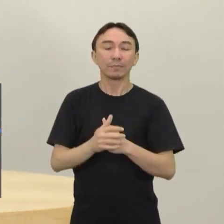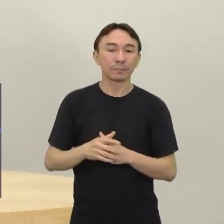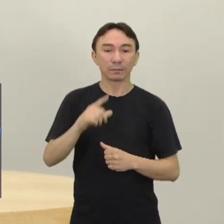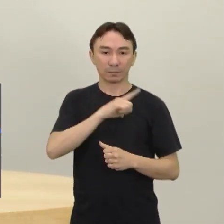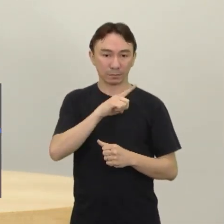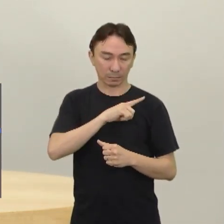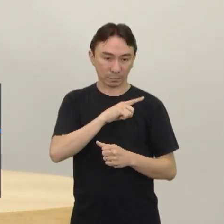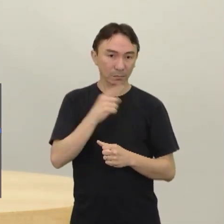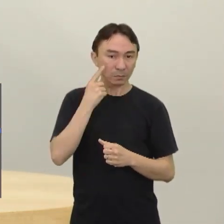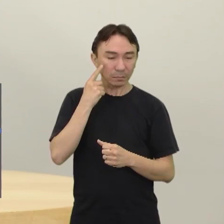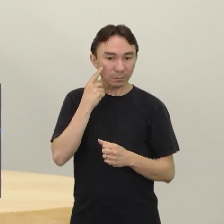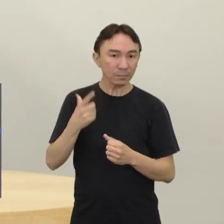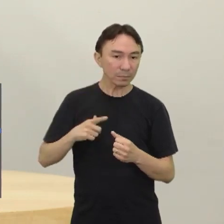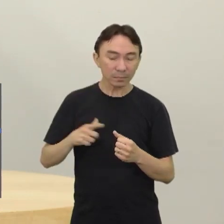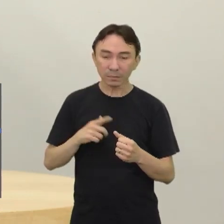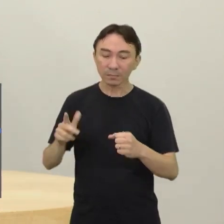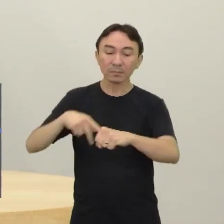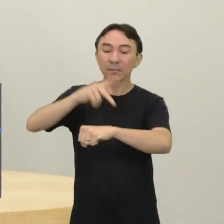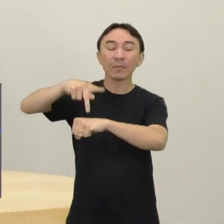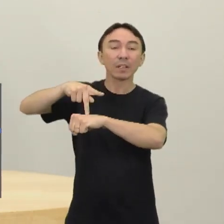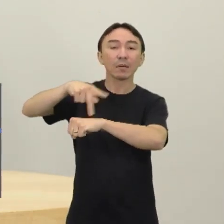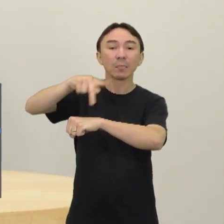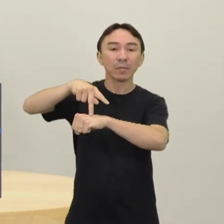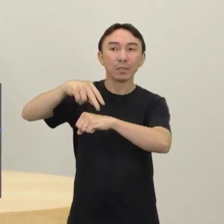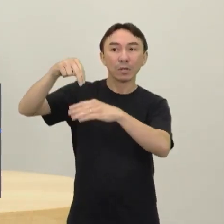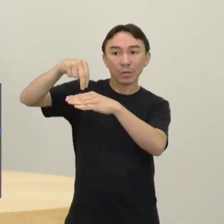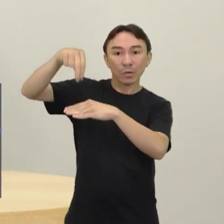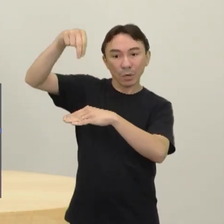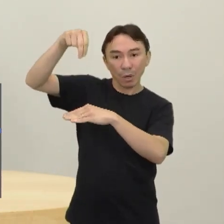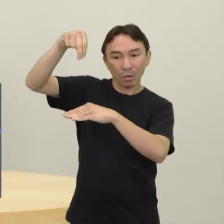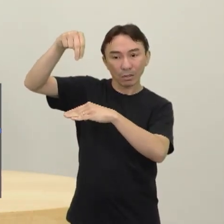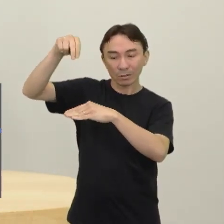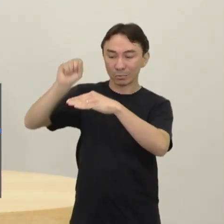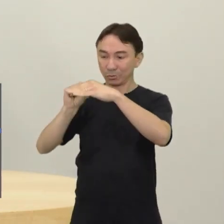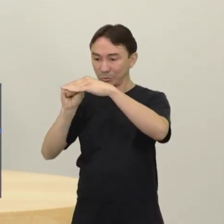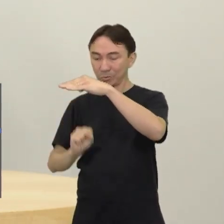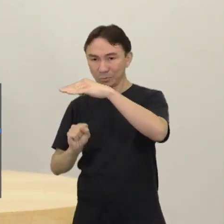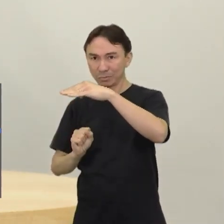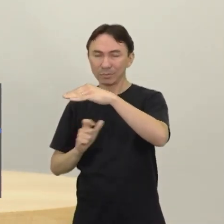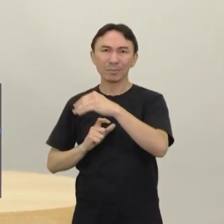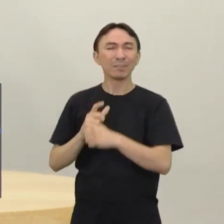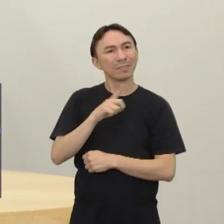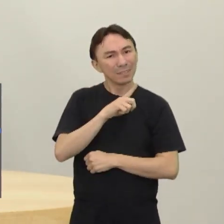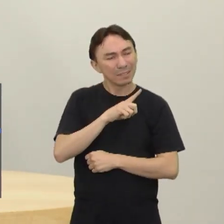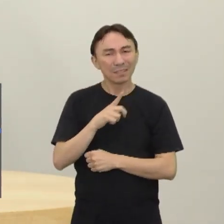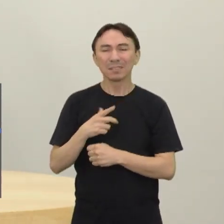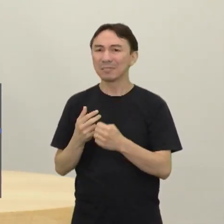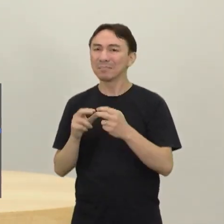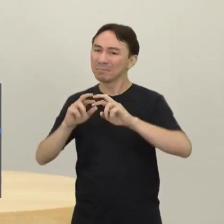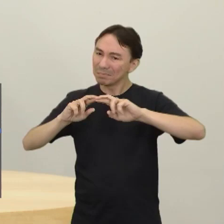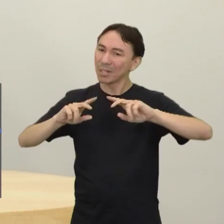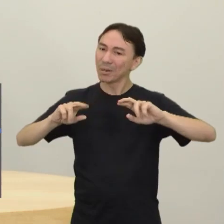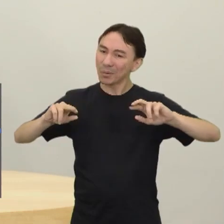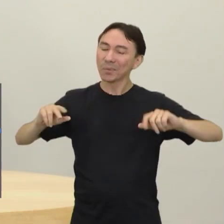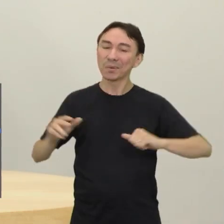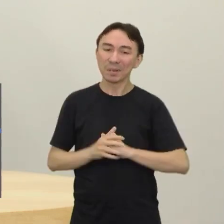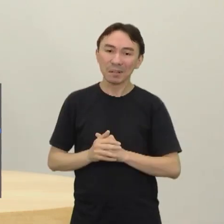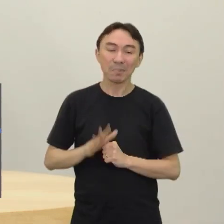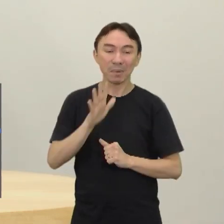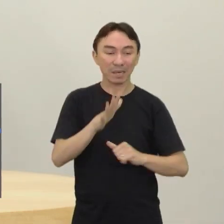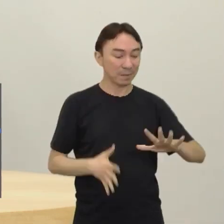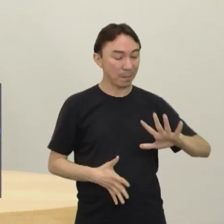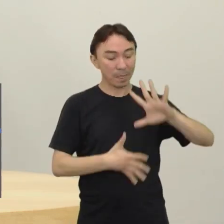dos países do hemisfério norte com os países do hemisfério sul, né? Já o continente americano ele tem,